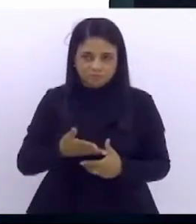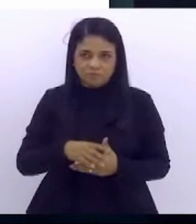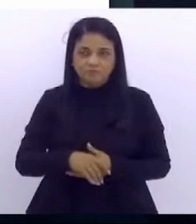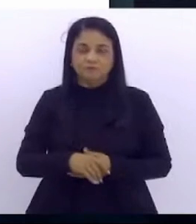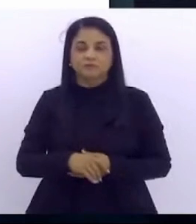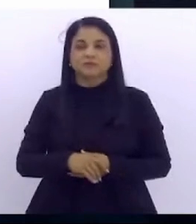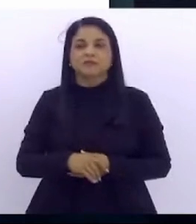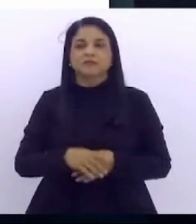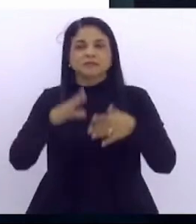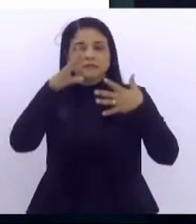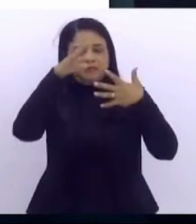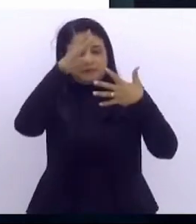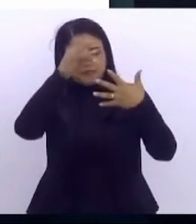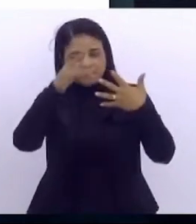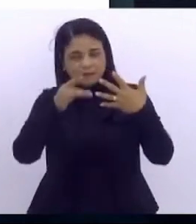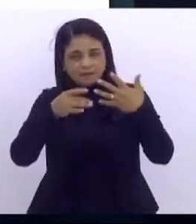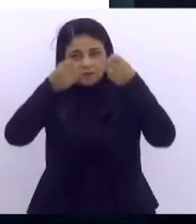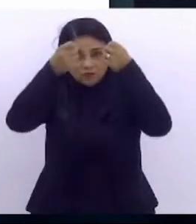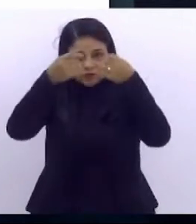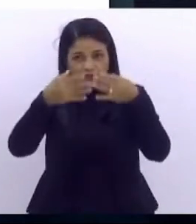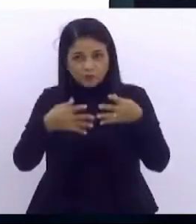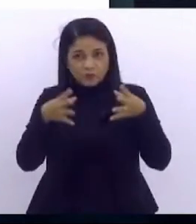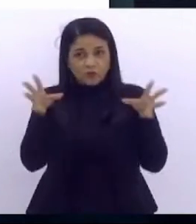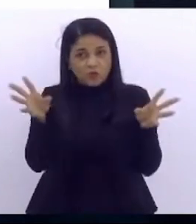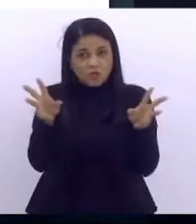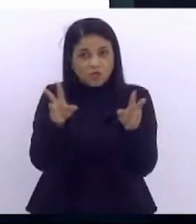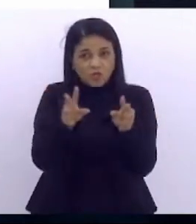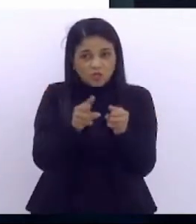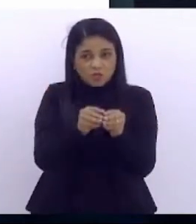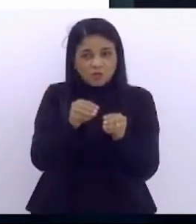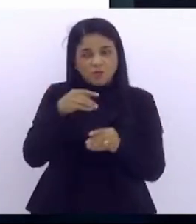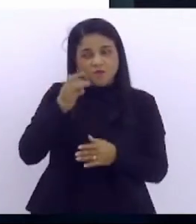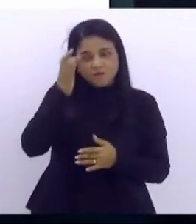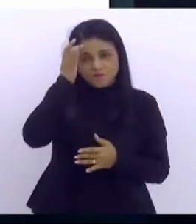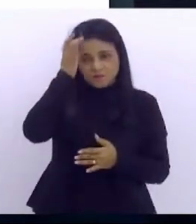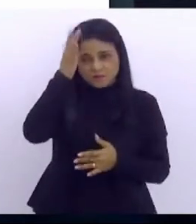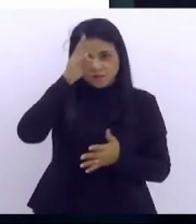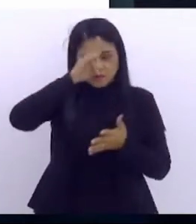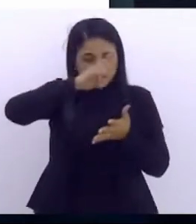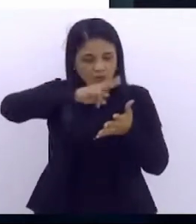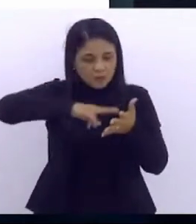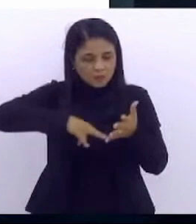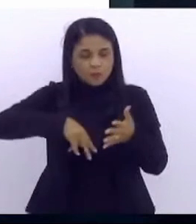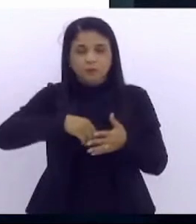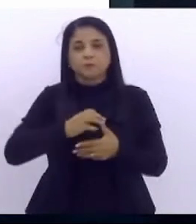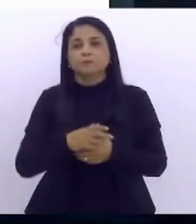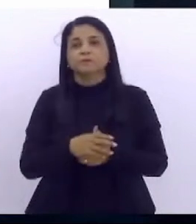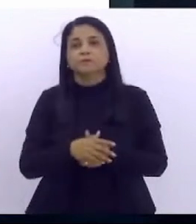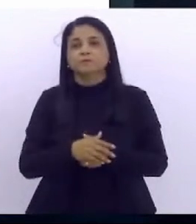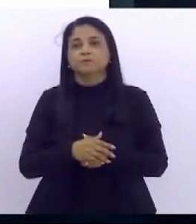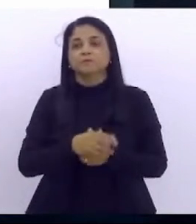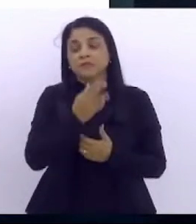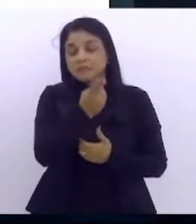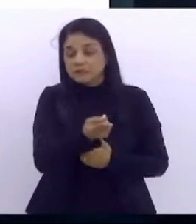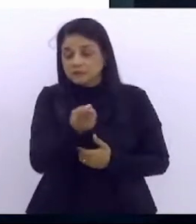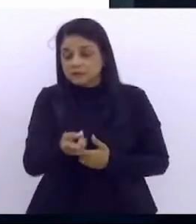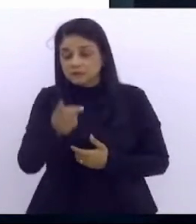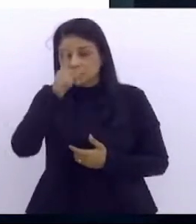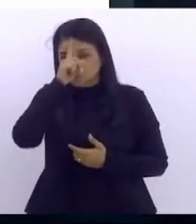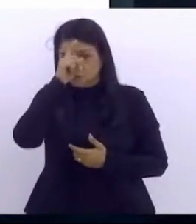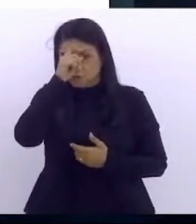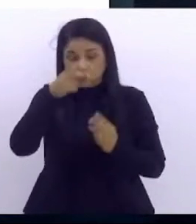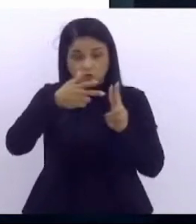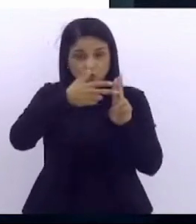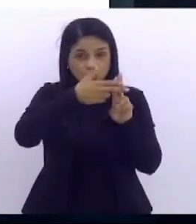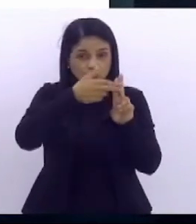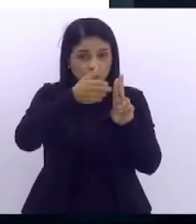muitos detalhes, e hoje vou aqui resumi-los para facilitar a leitura depois. Bom, as internações hospitalares é o DataSUS.